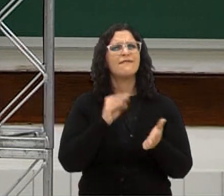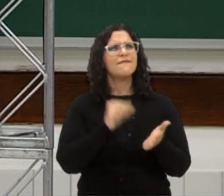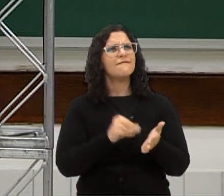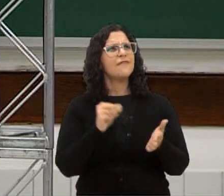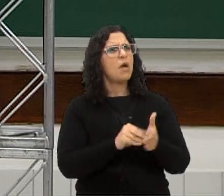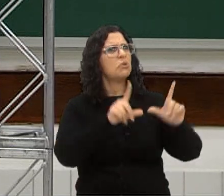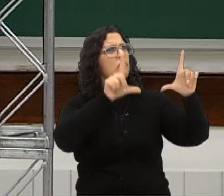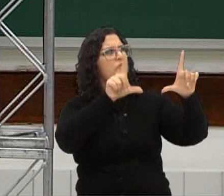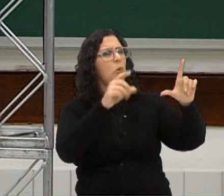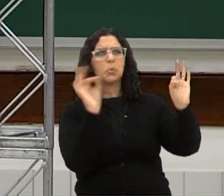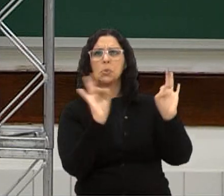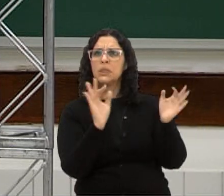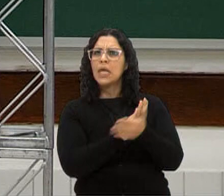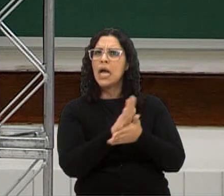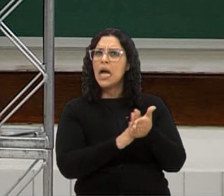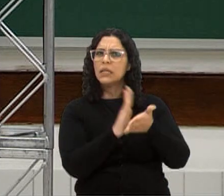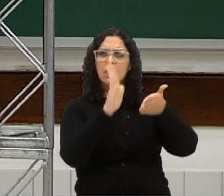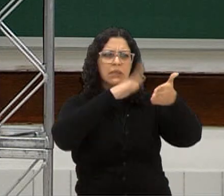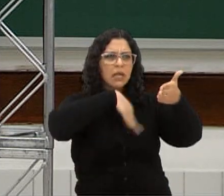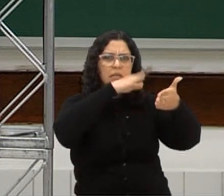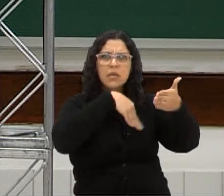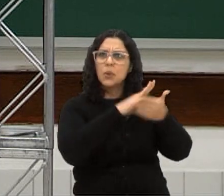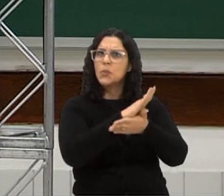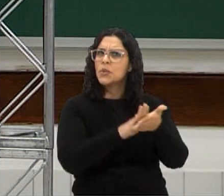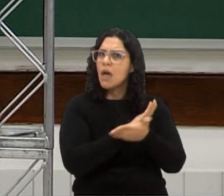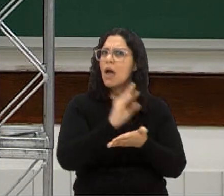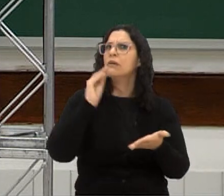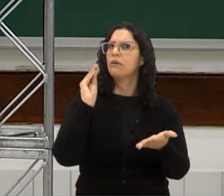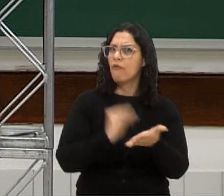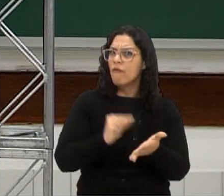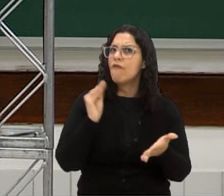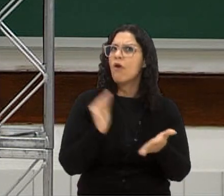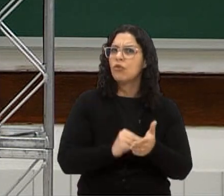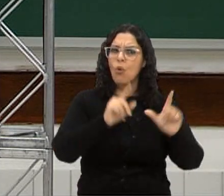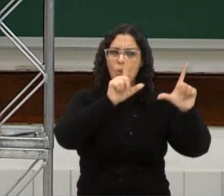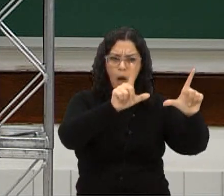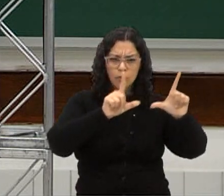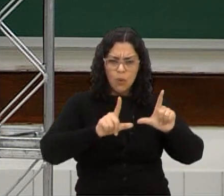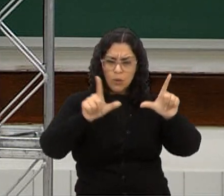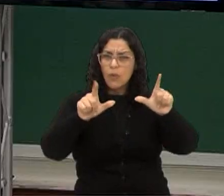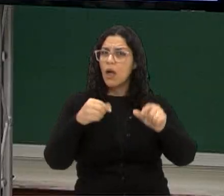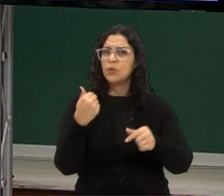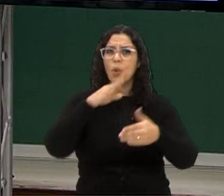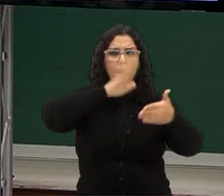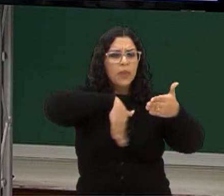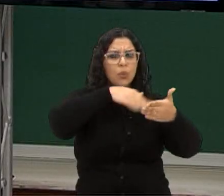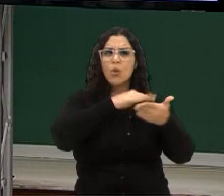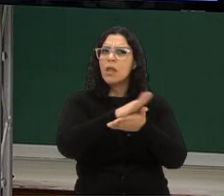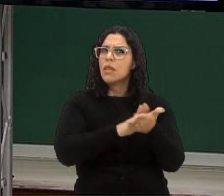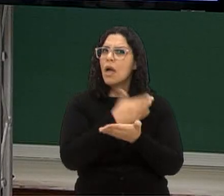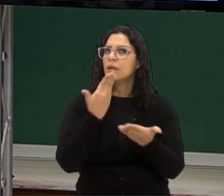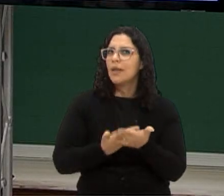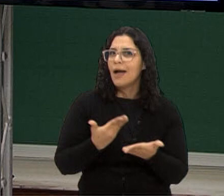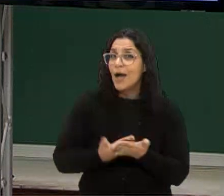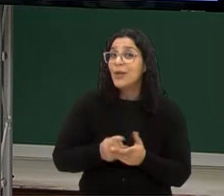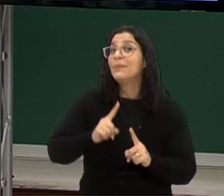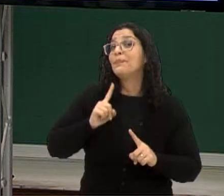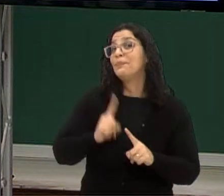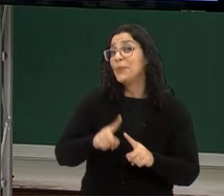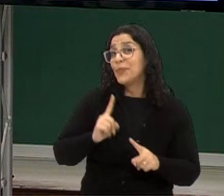falta. Puxa, teve menos imagens, teve menos quadros, menos pinturas nessa aula. Pois